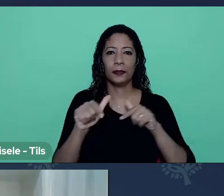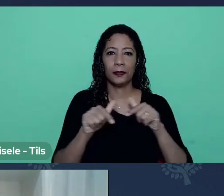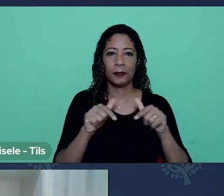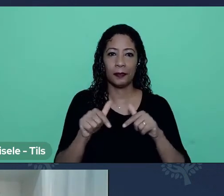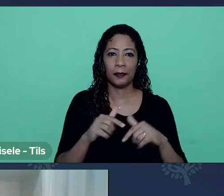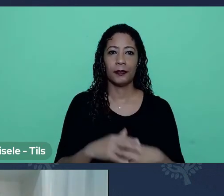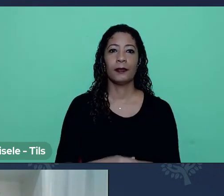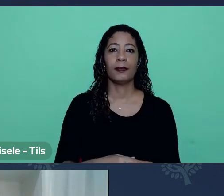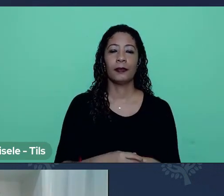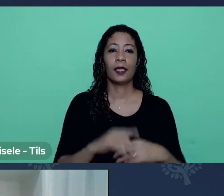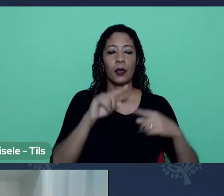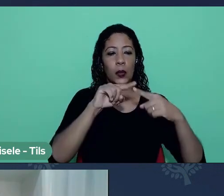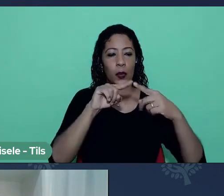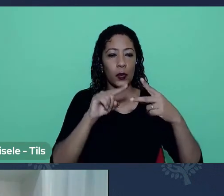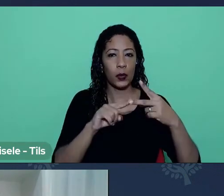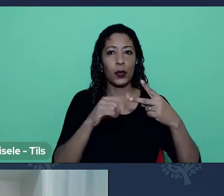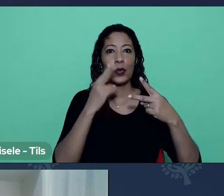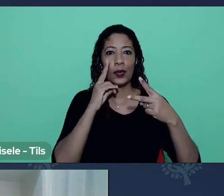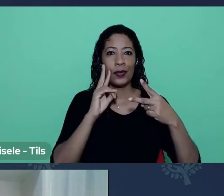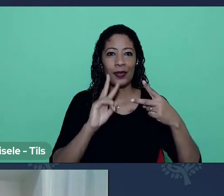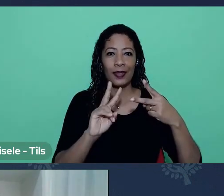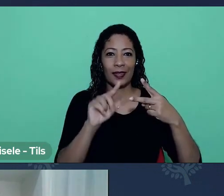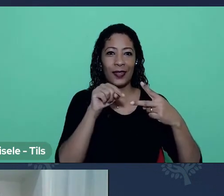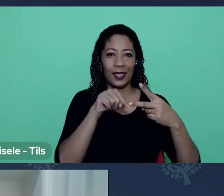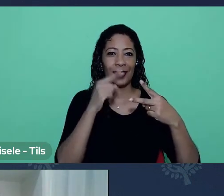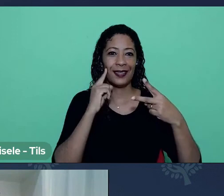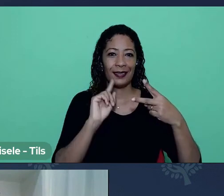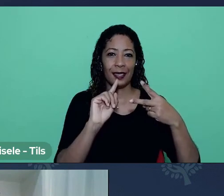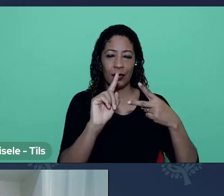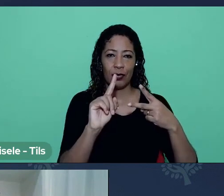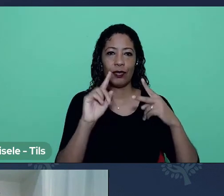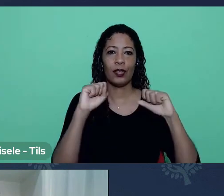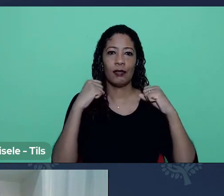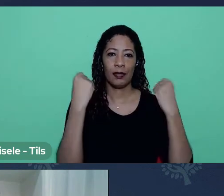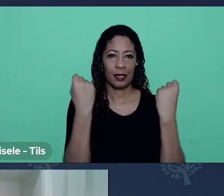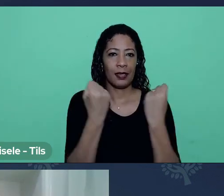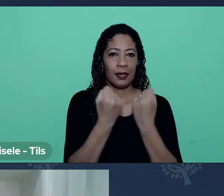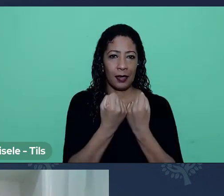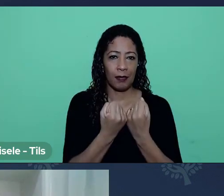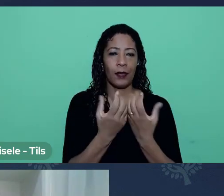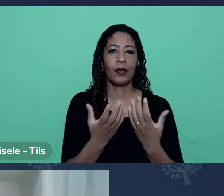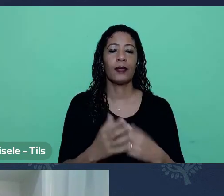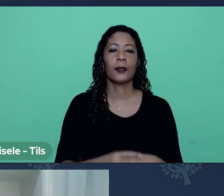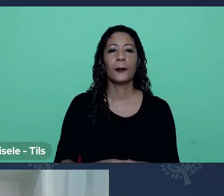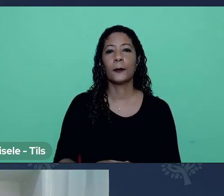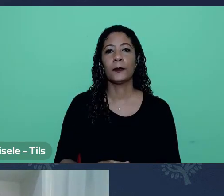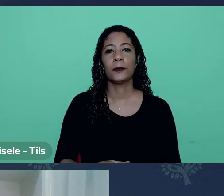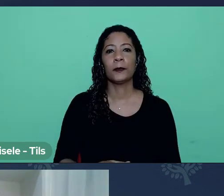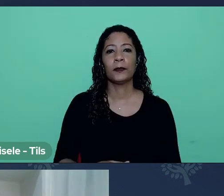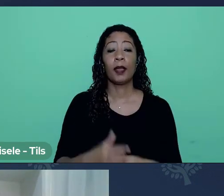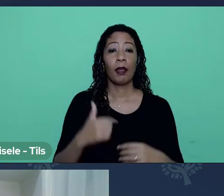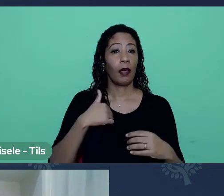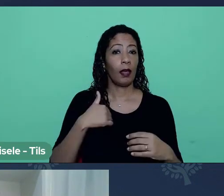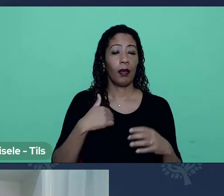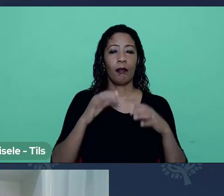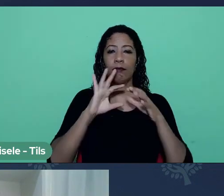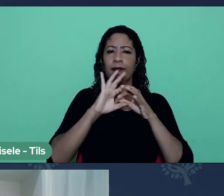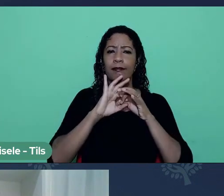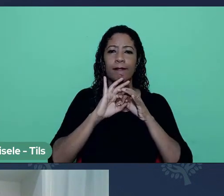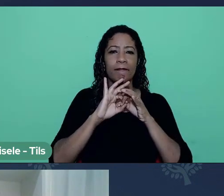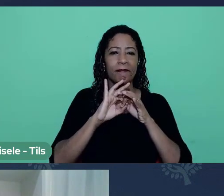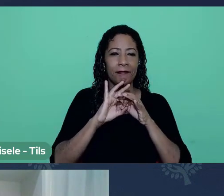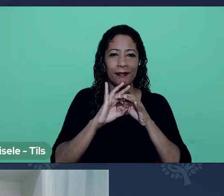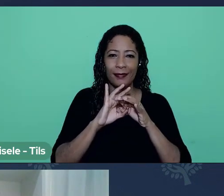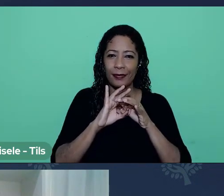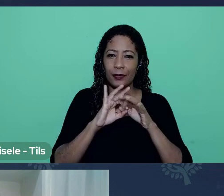pelos 2 dias de simpósio. Espero que sejam realmente produtivos e eu fico à disposição